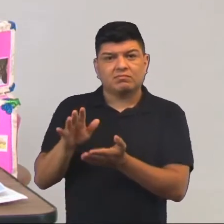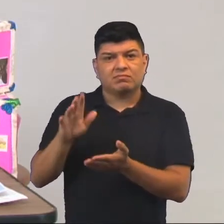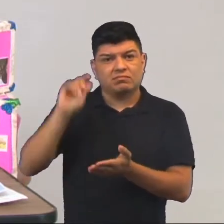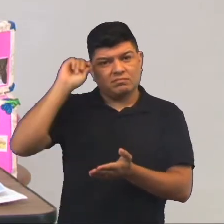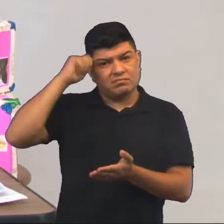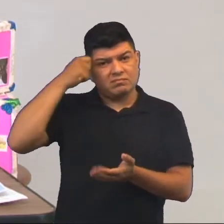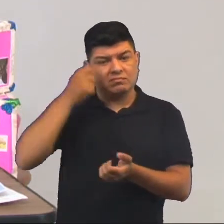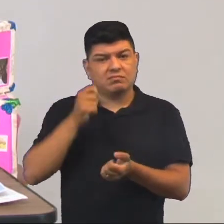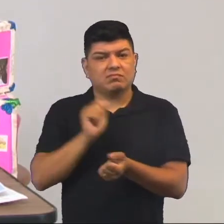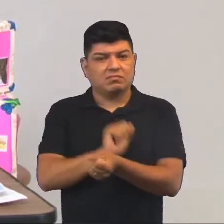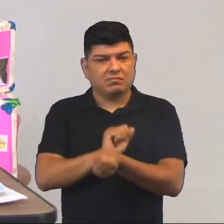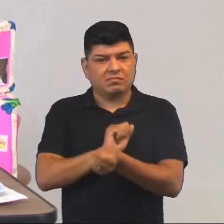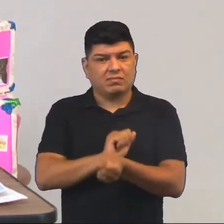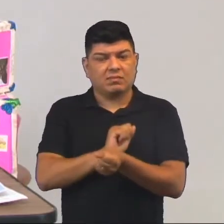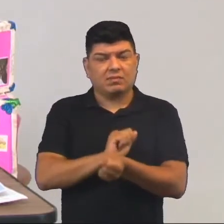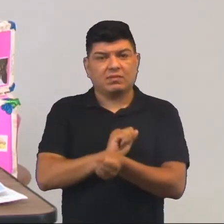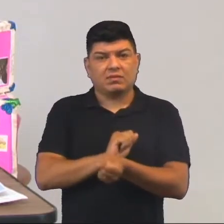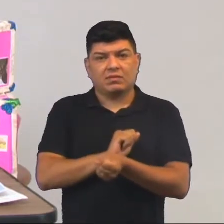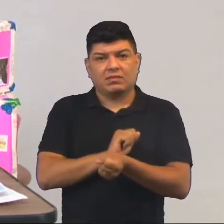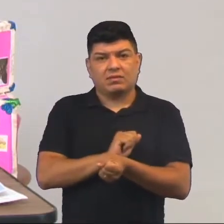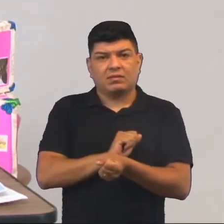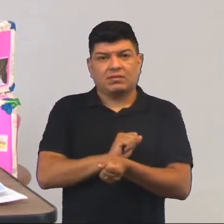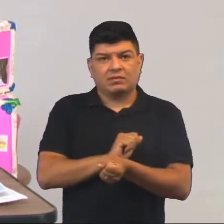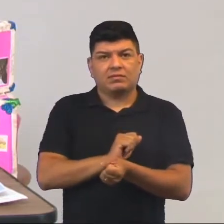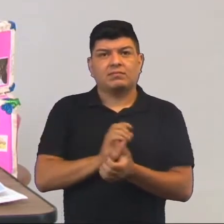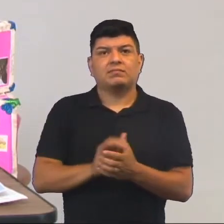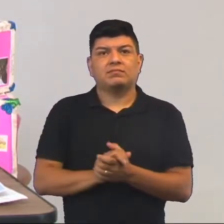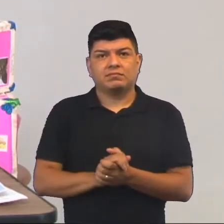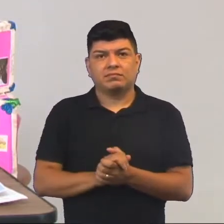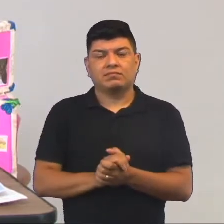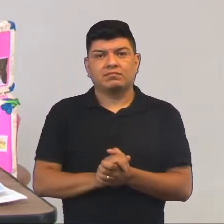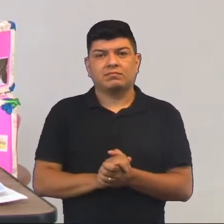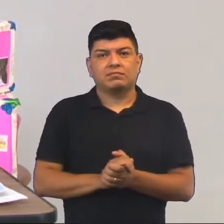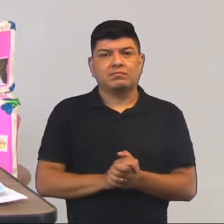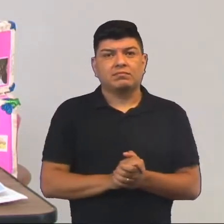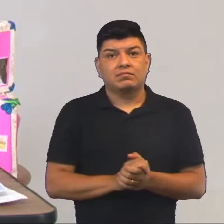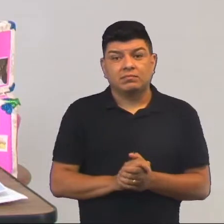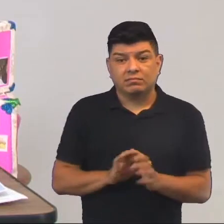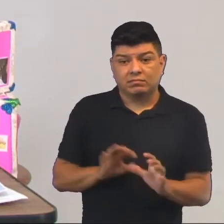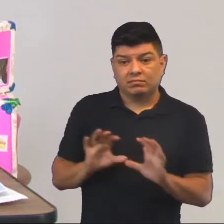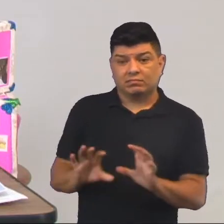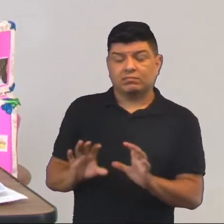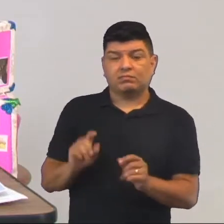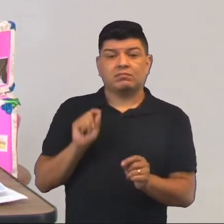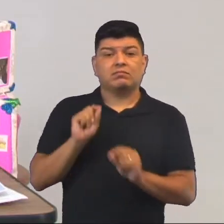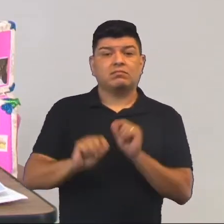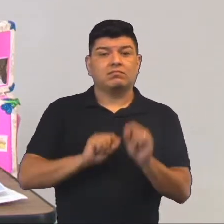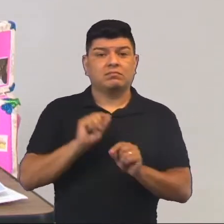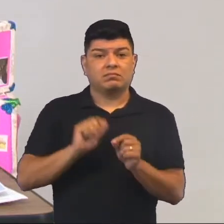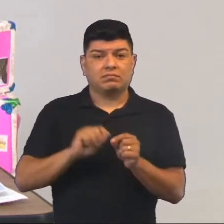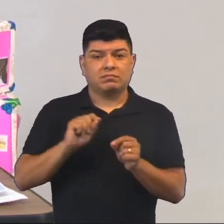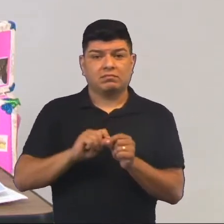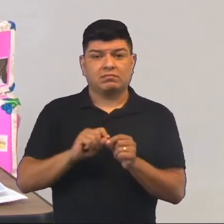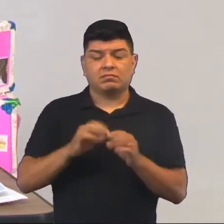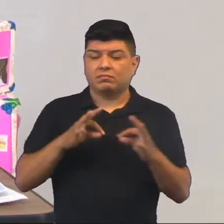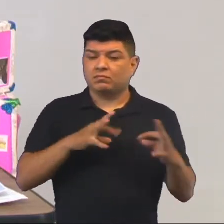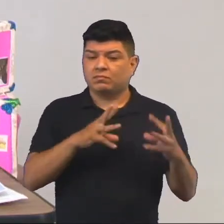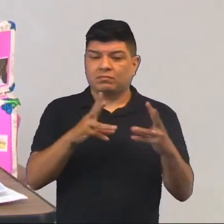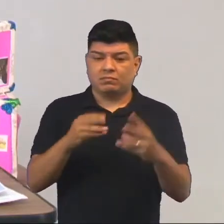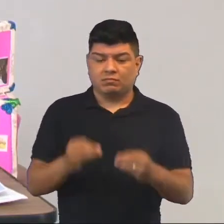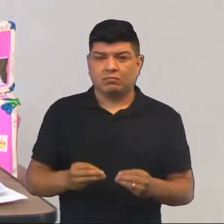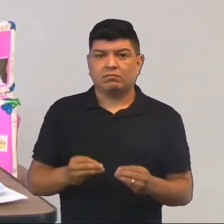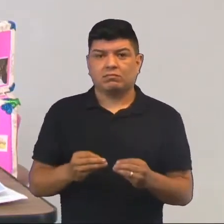aos escravos, aos africanos, certo? A esses escravos. Então, o que é que eles faziam? Eles pegavam todas